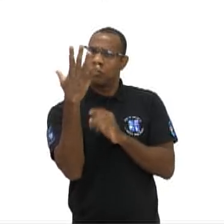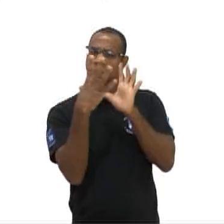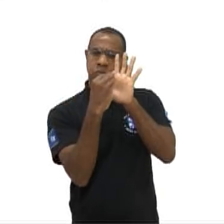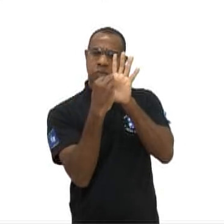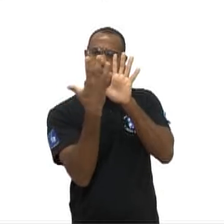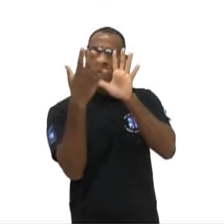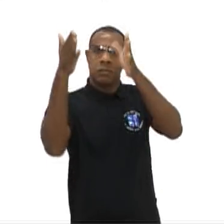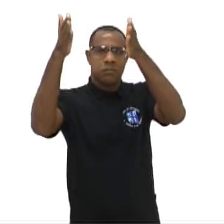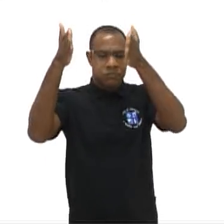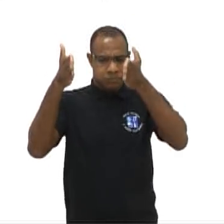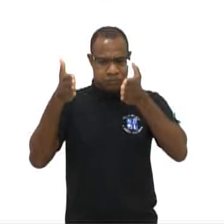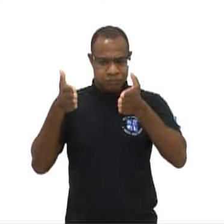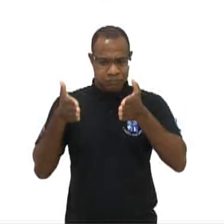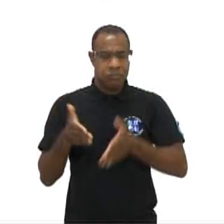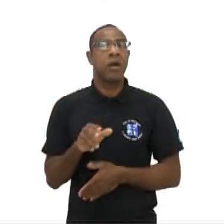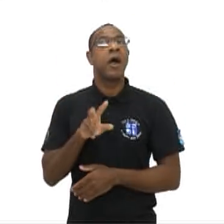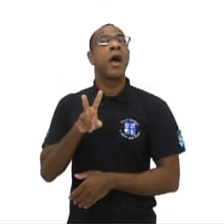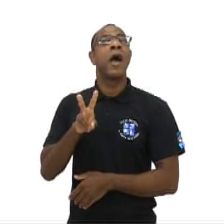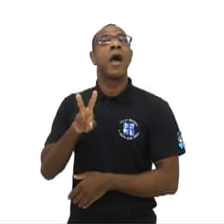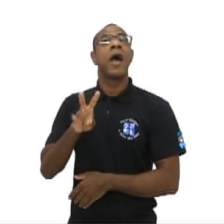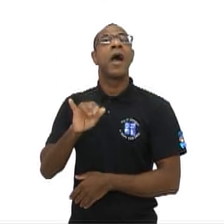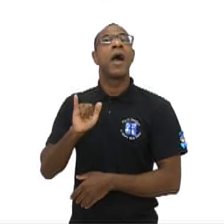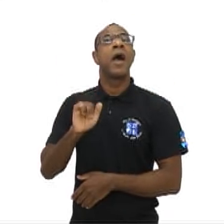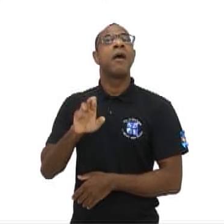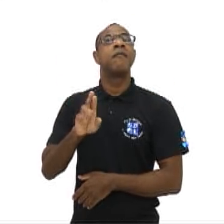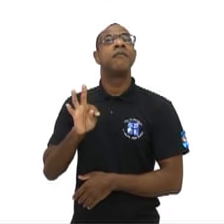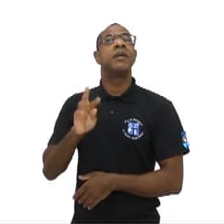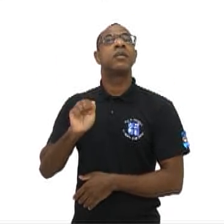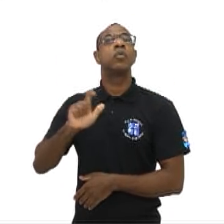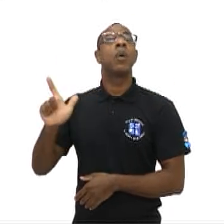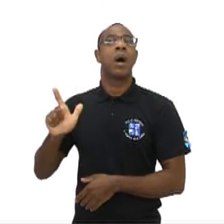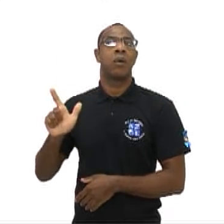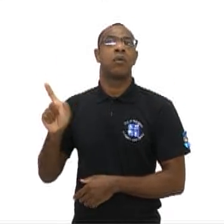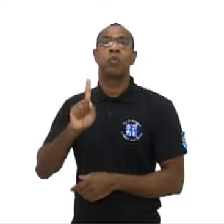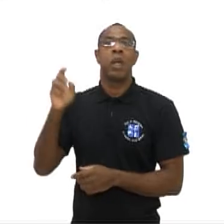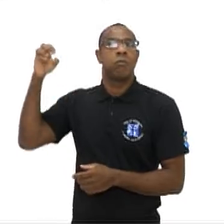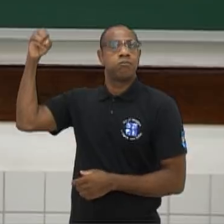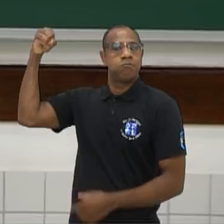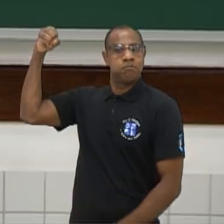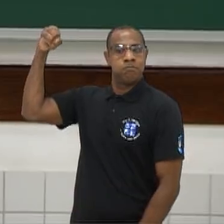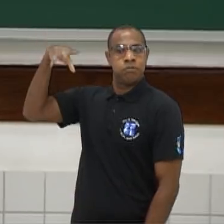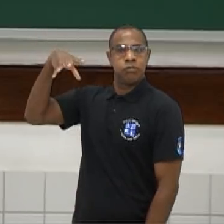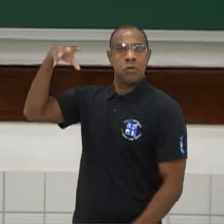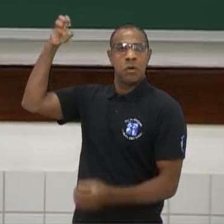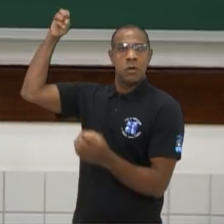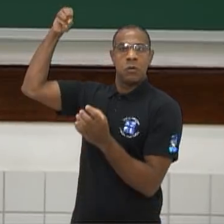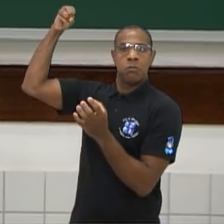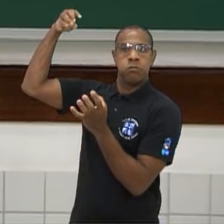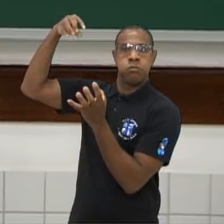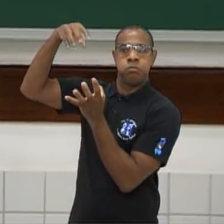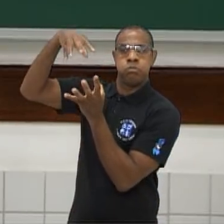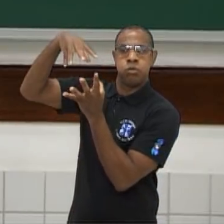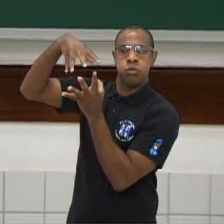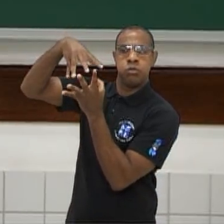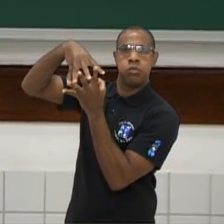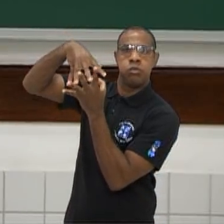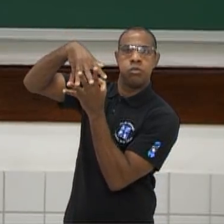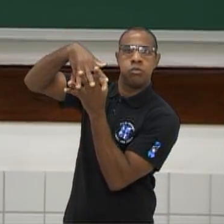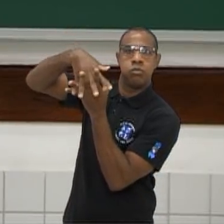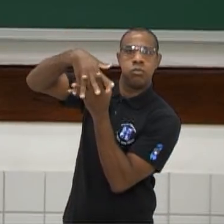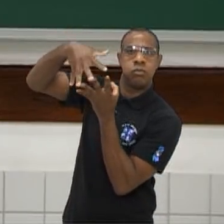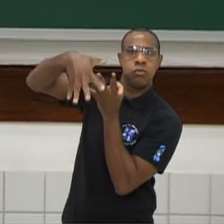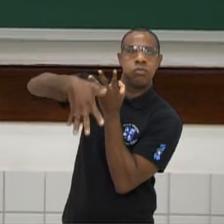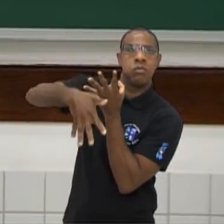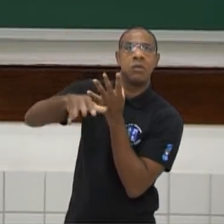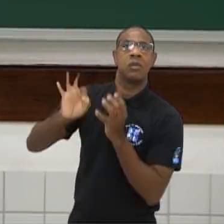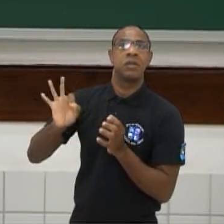virtual. E nesse contexto, o que temos? Não serão os raios luminosos que estarão se cruzando para fazer a definição da imagem, e sim